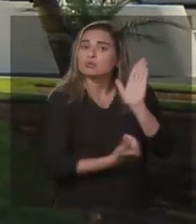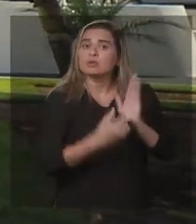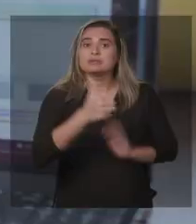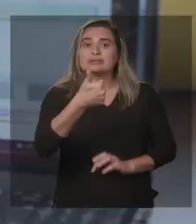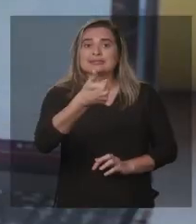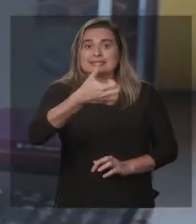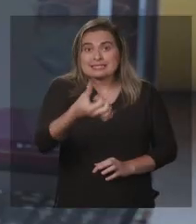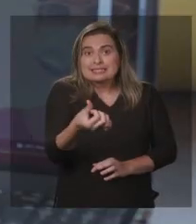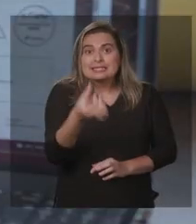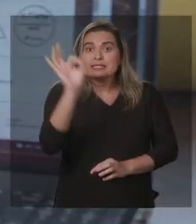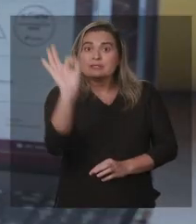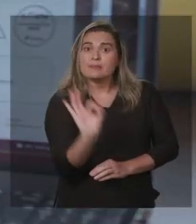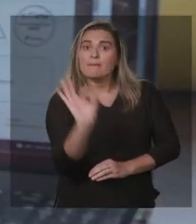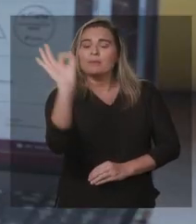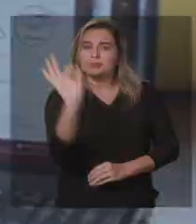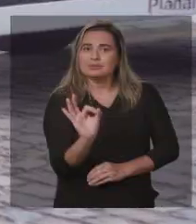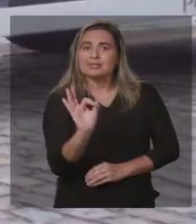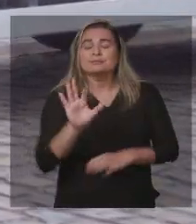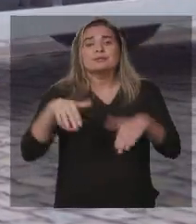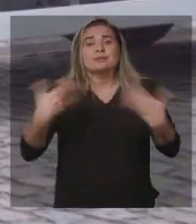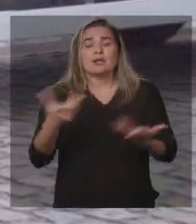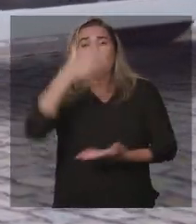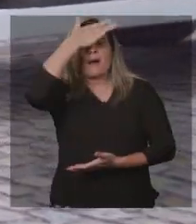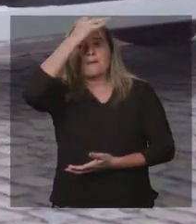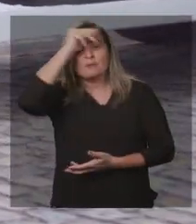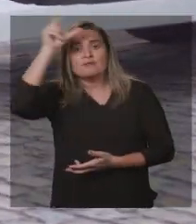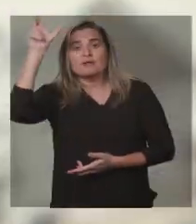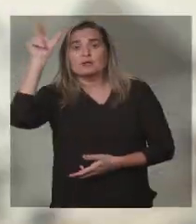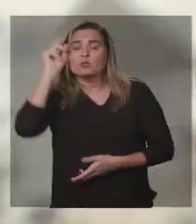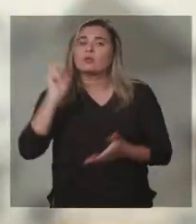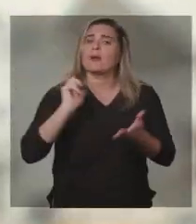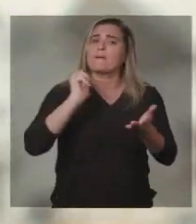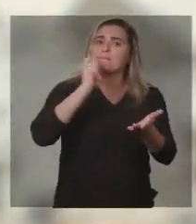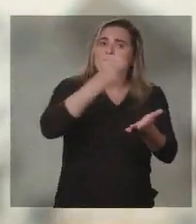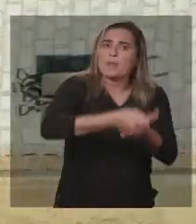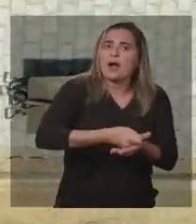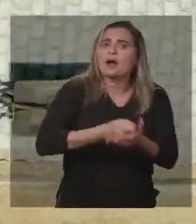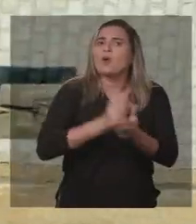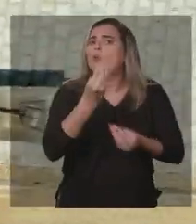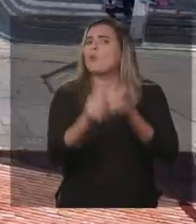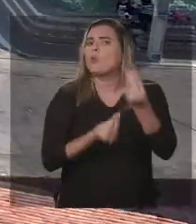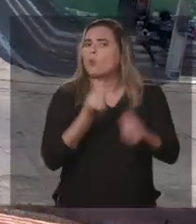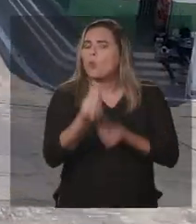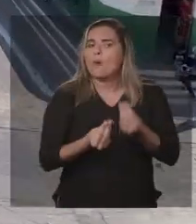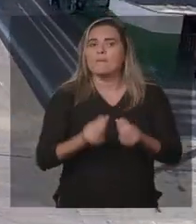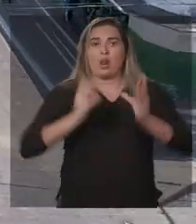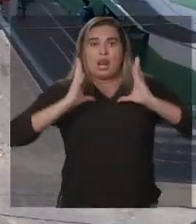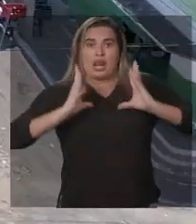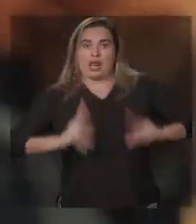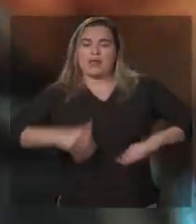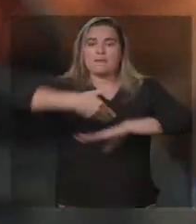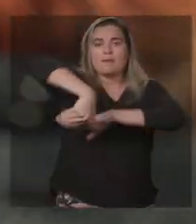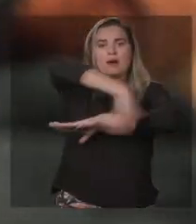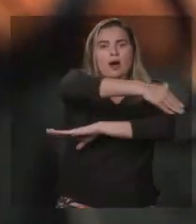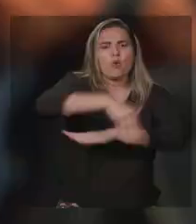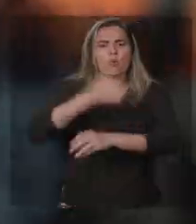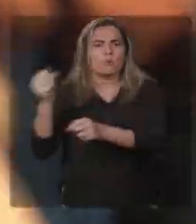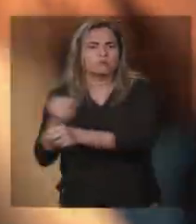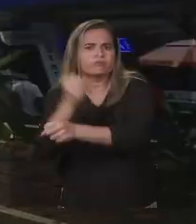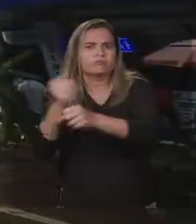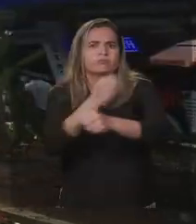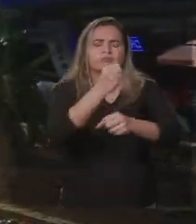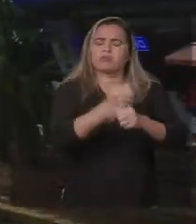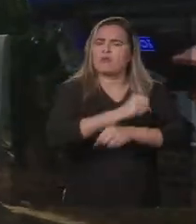de janeiro. É com o seu IPTU que a Prefeitura realiza a limpeza pública, pavimentação de ruas e avenidas, recuperação de praças e do centro